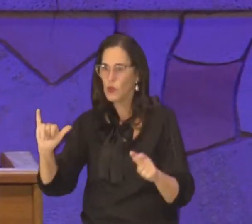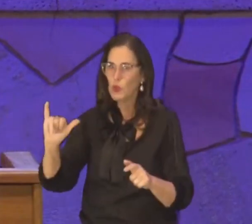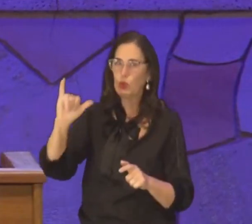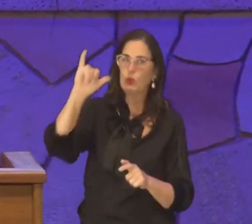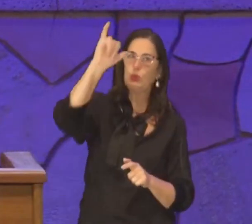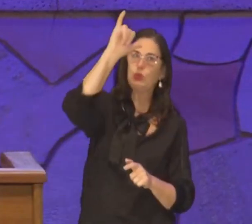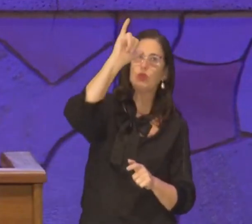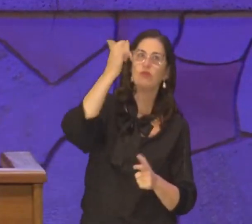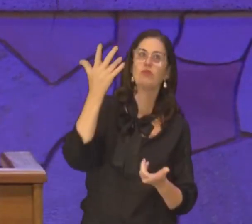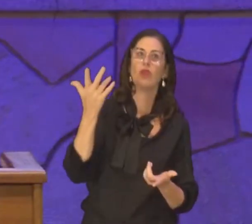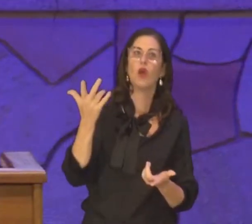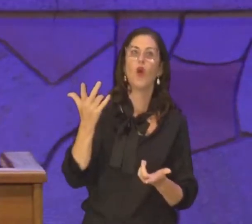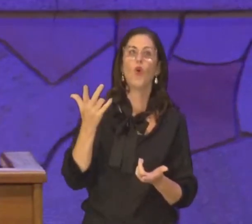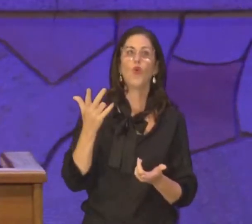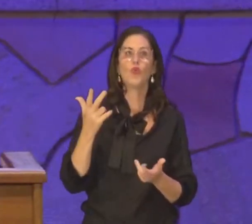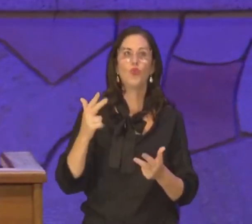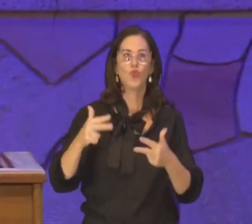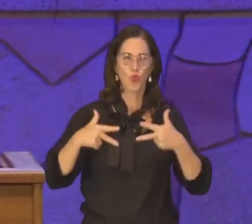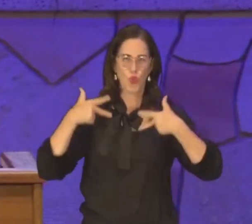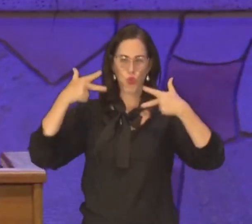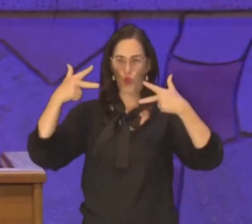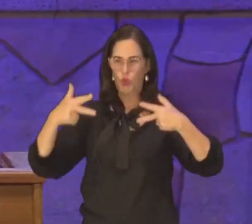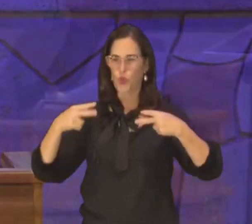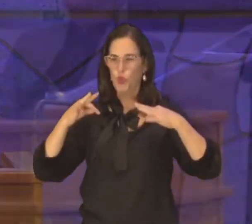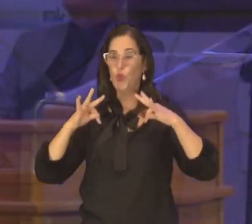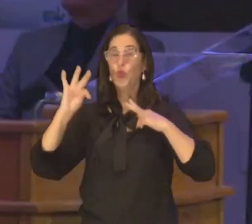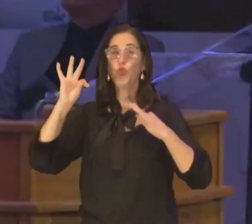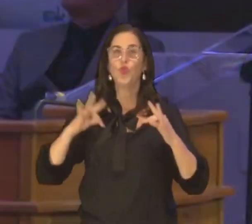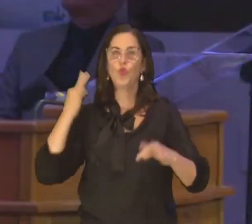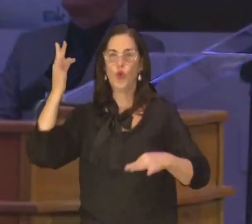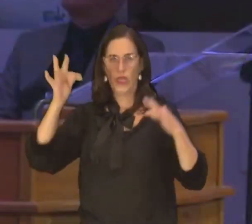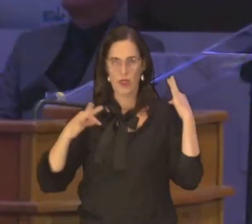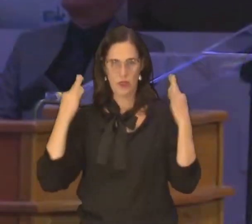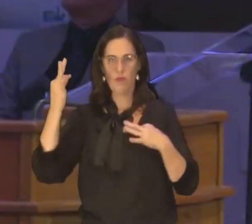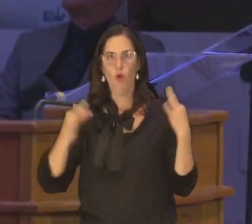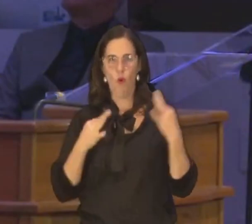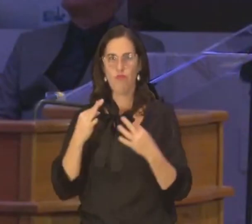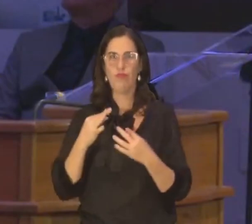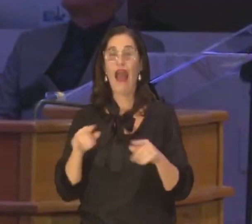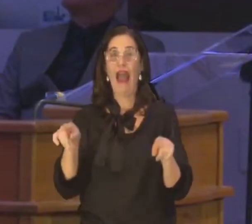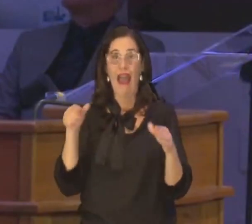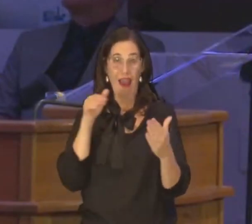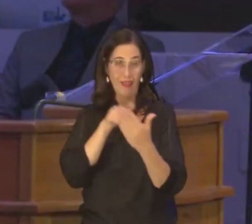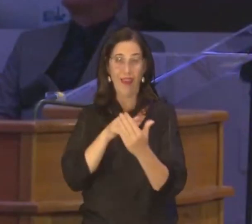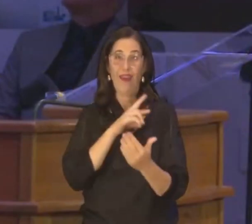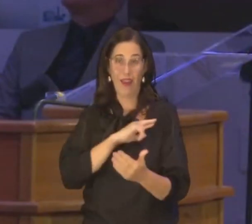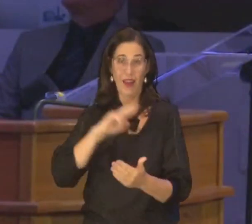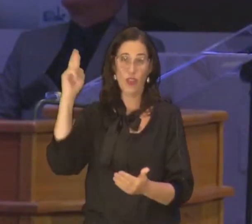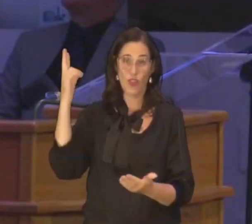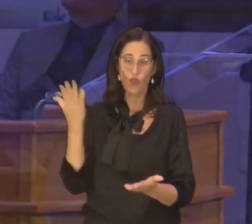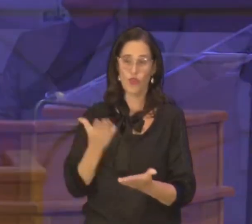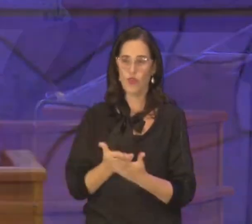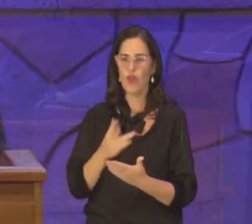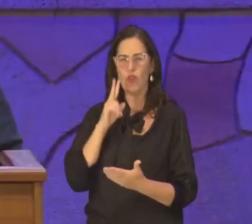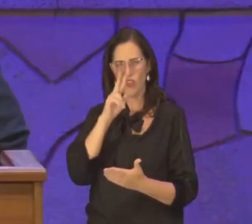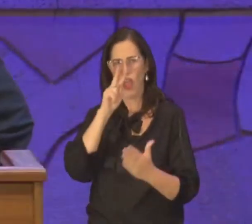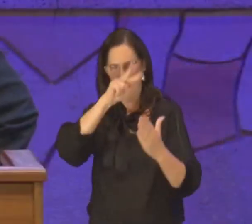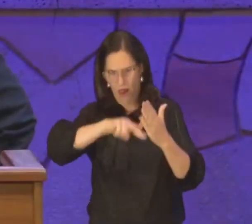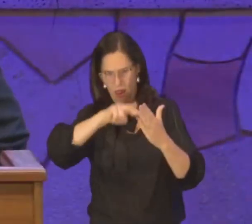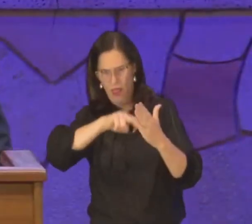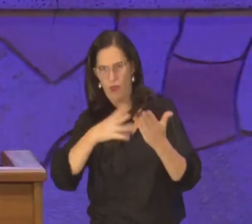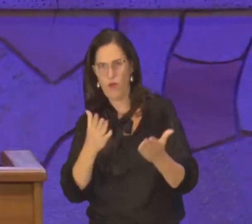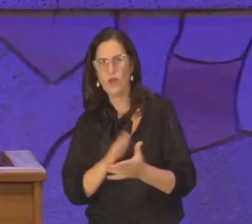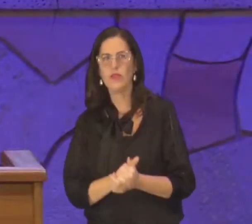inclusive religioso, e ela é citada no livro do Apocalipse, no capítulo 2, conforme a nossa leitura